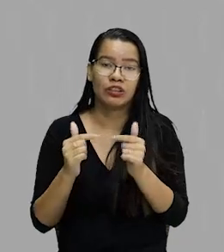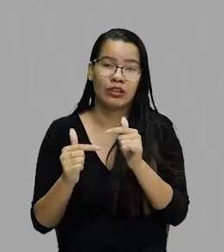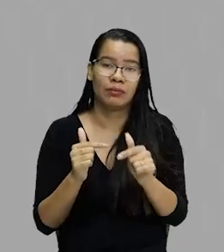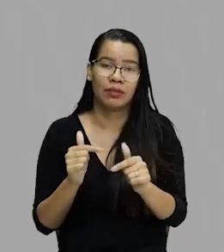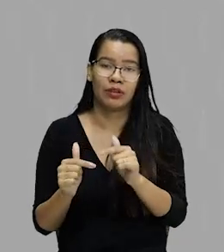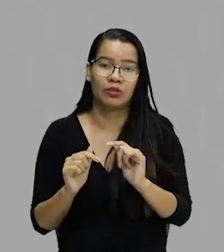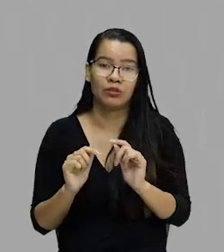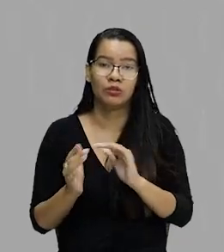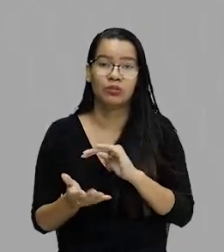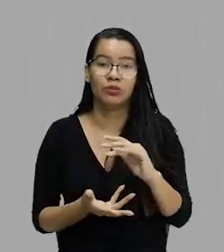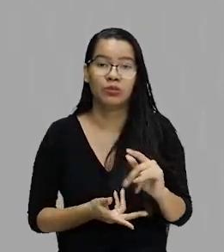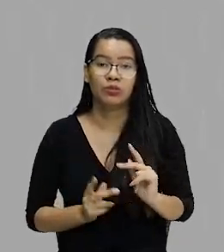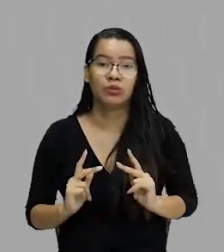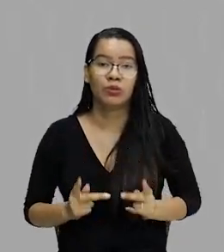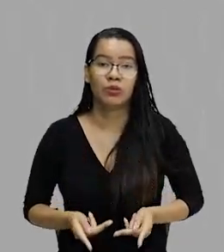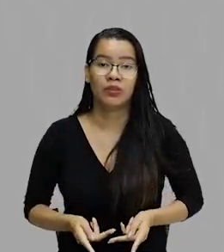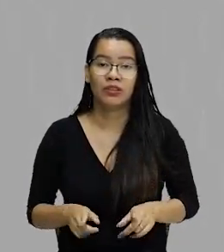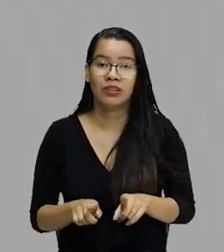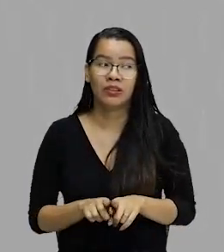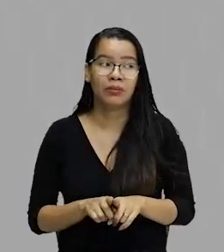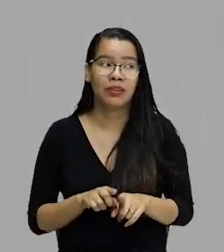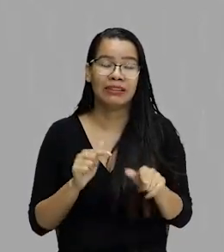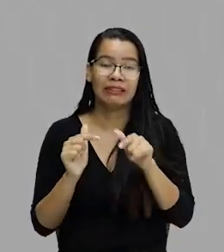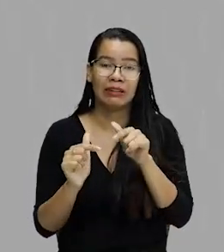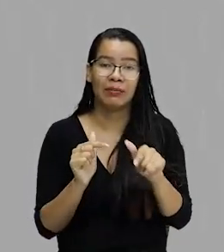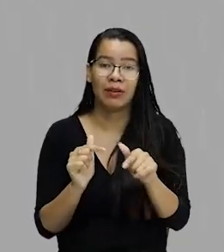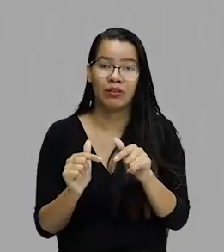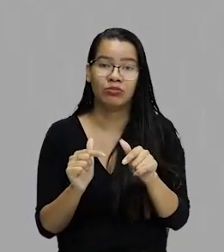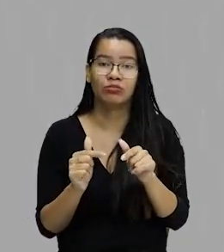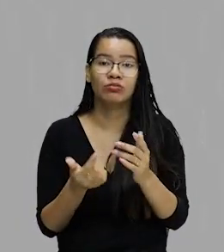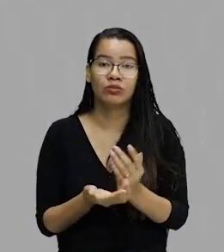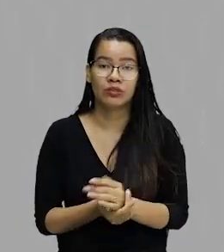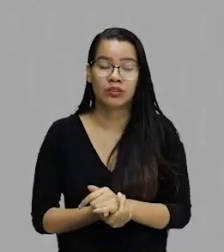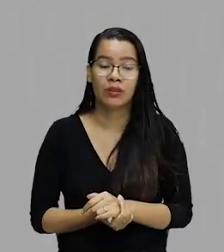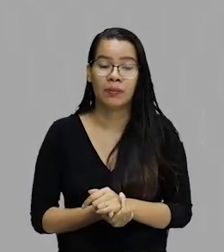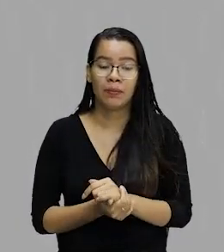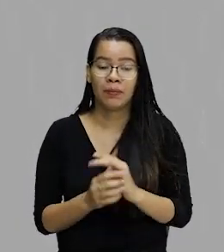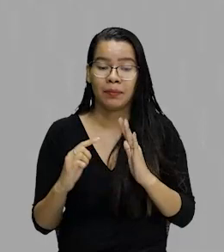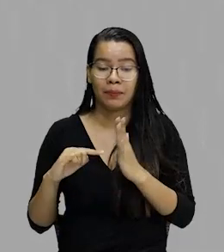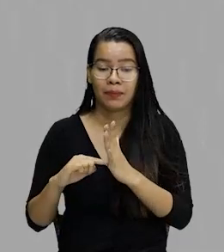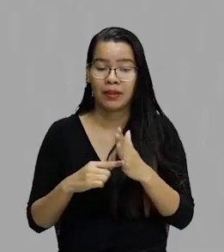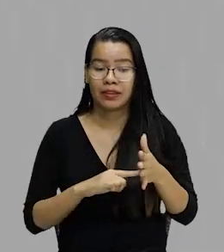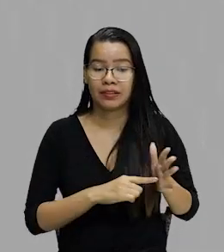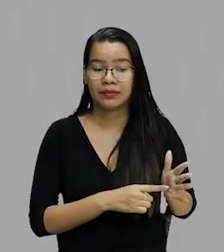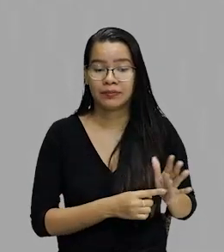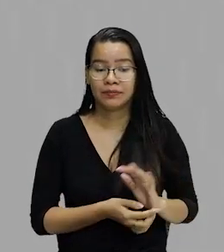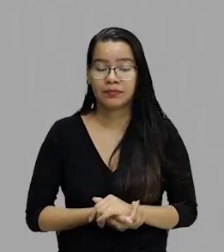e empregabilidade de máquinas, por assim dizer. Então veja só,